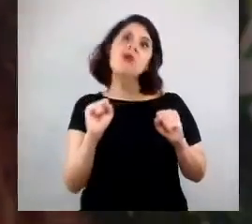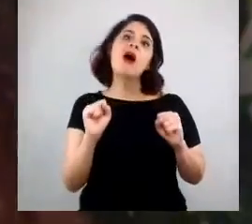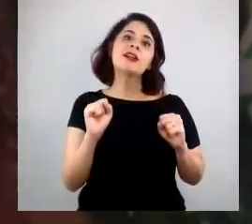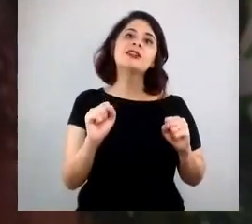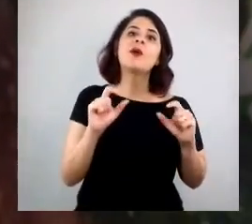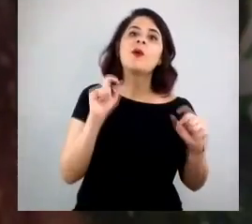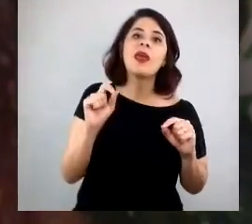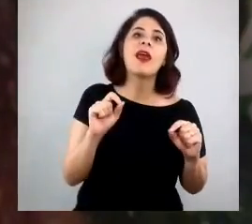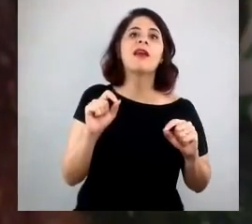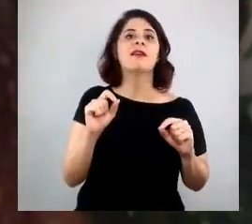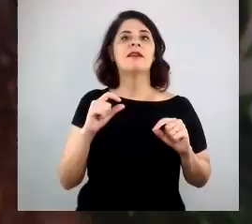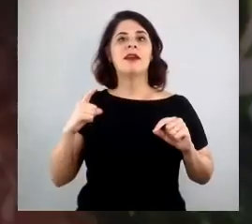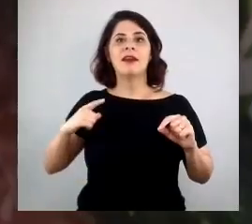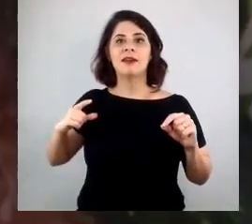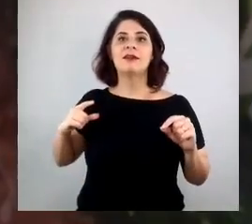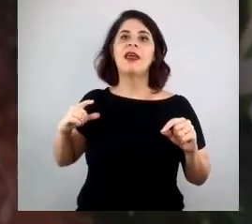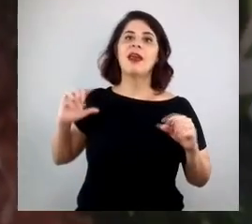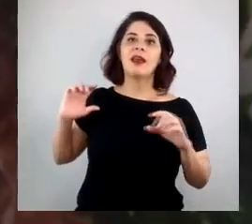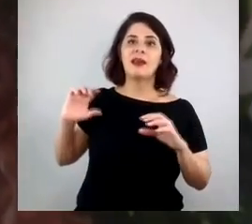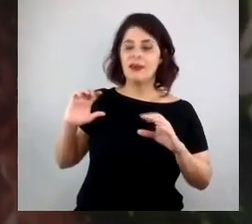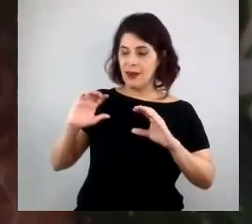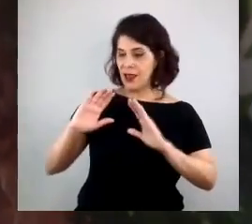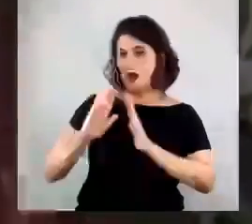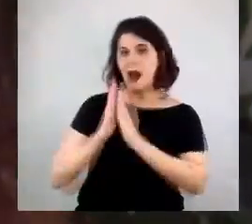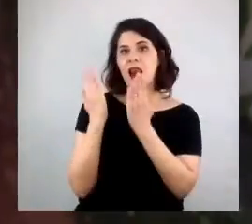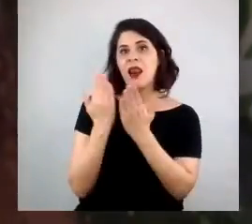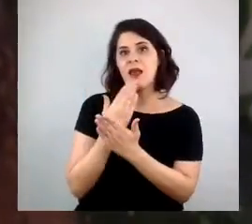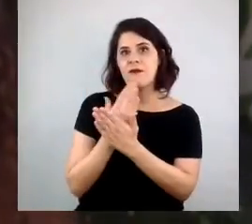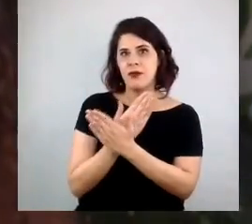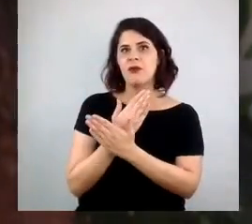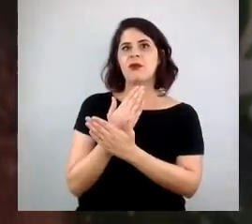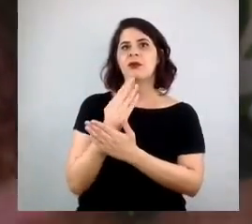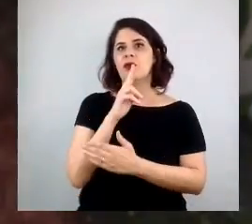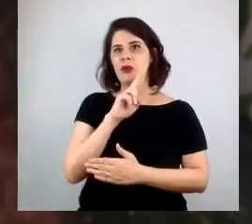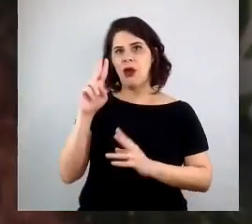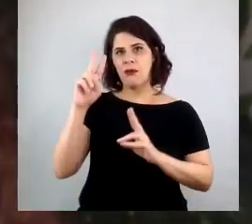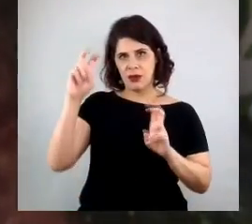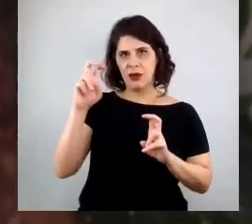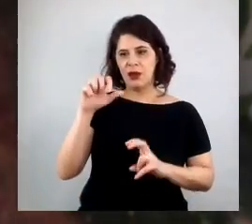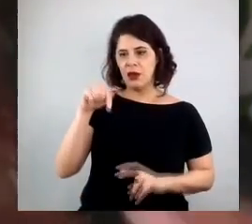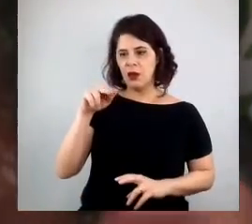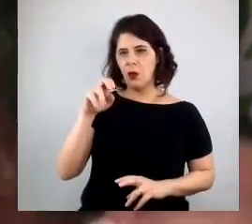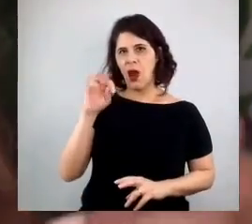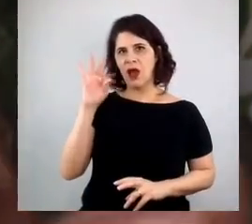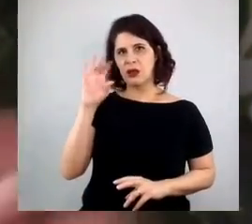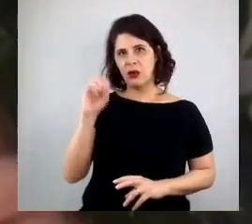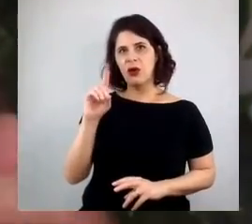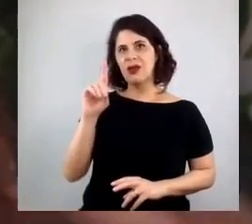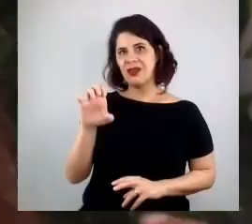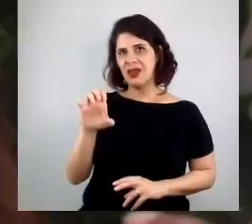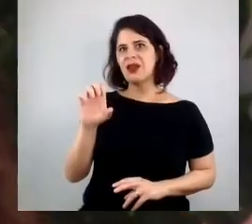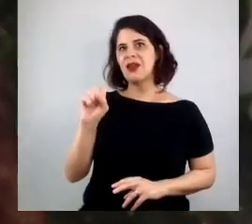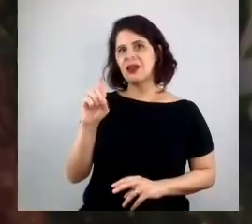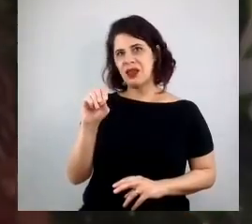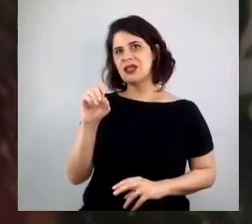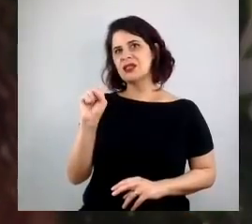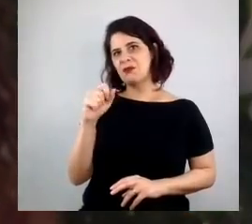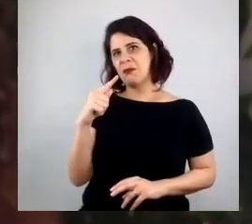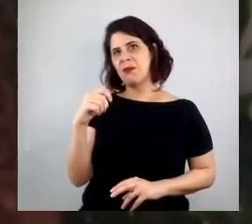do livro Quarto Despejo, que foi o primeiro livro dela, foi esse best-seller, né,